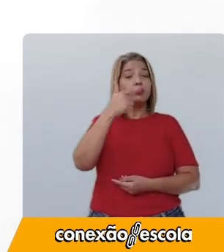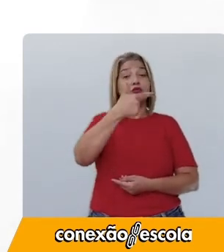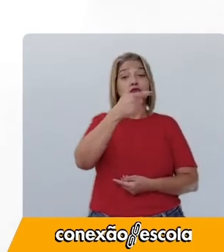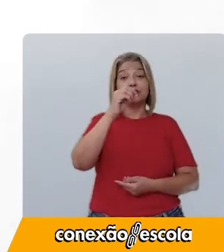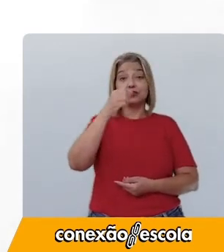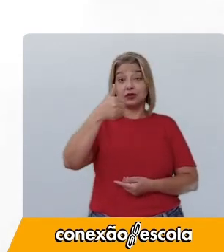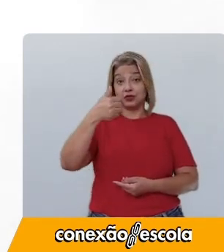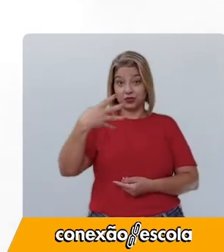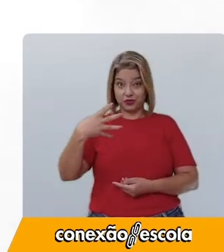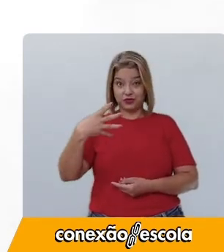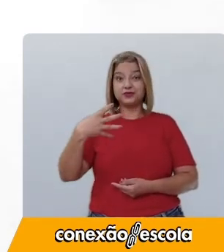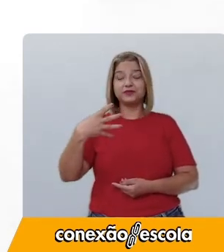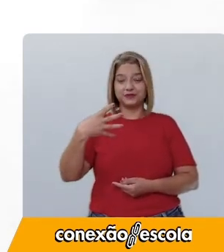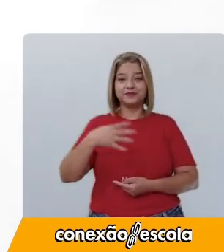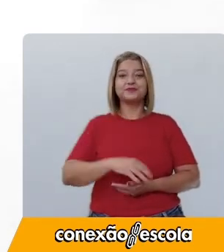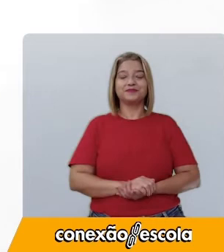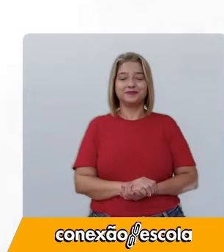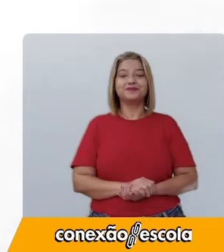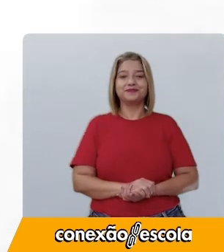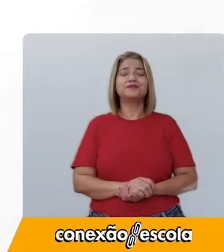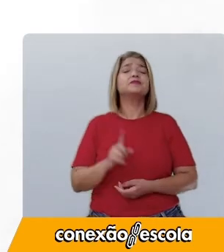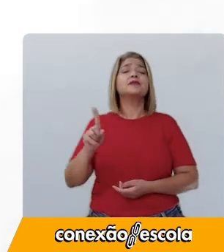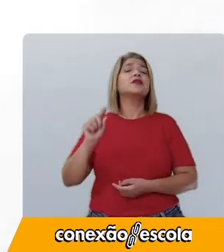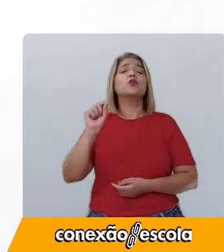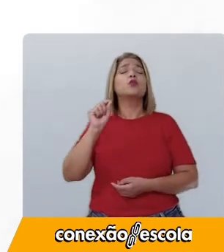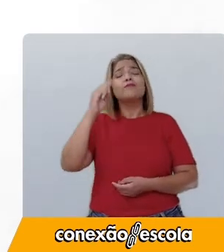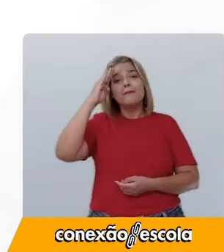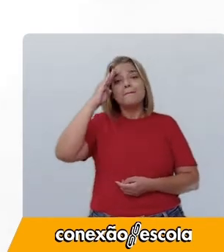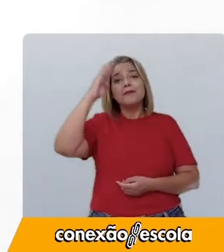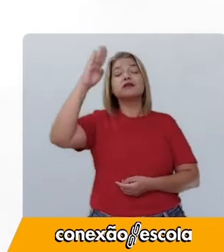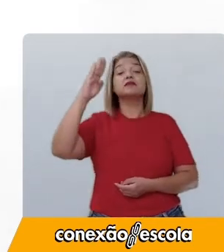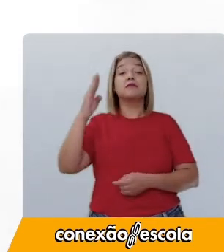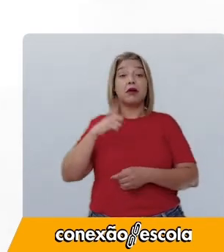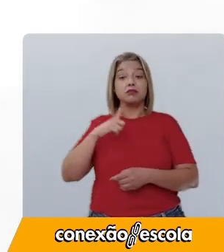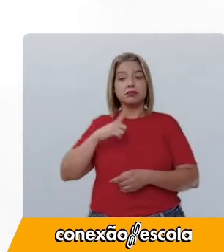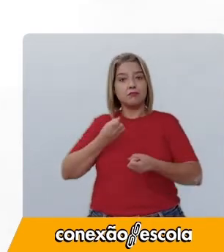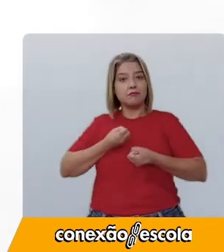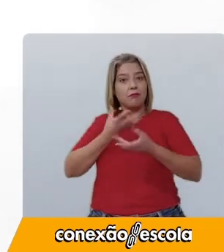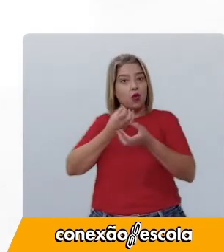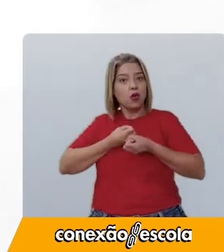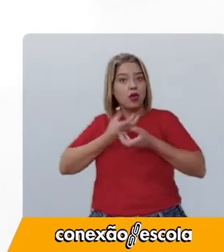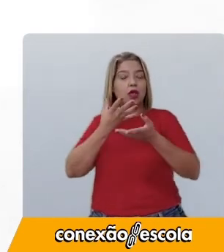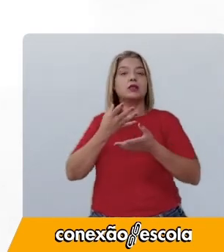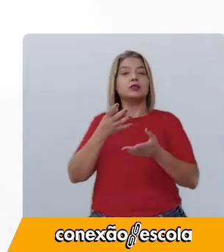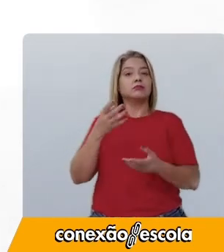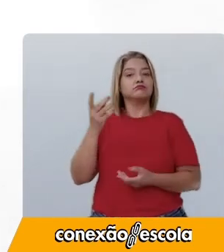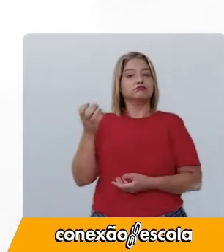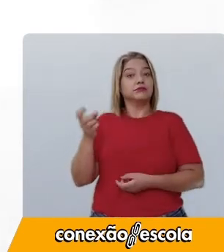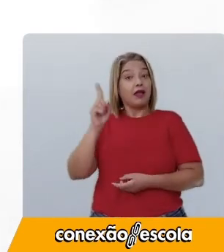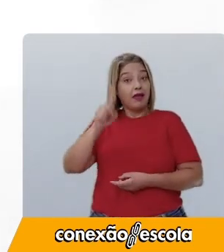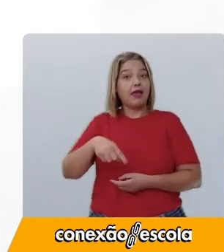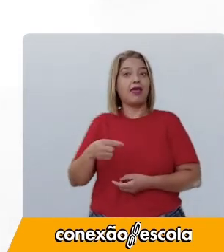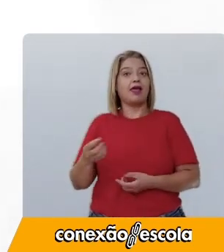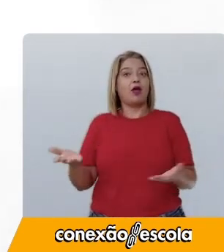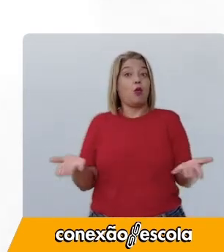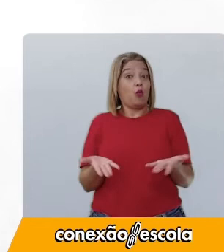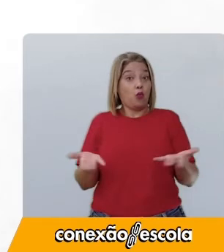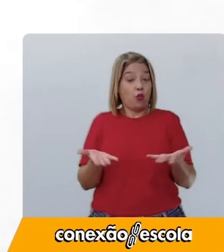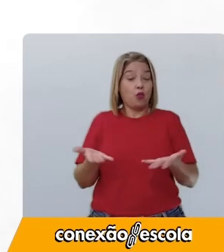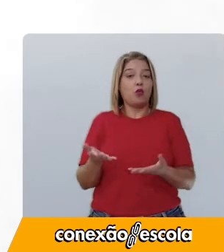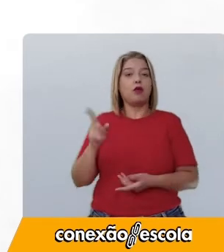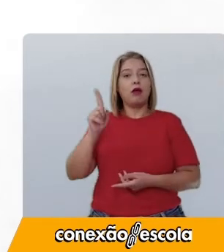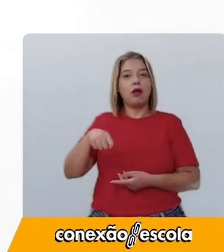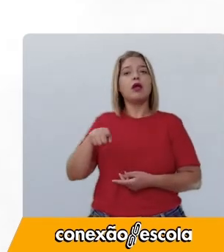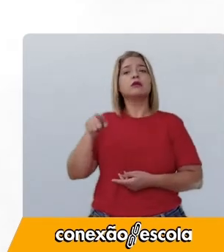em 2014. Foi um dos principais poetas, né, da atualidade, autor de versos